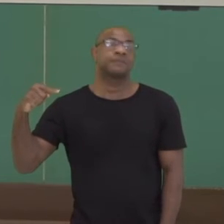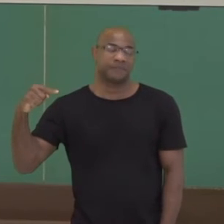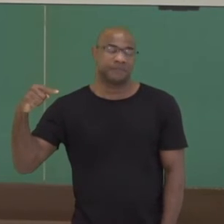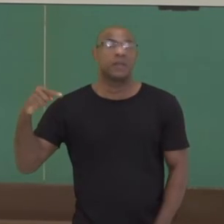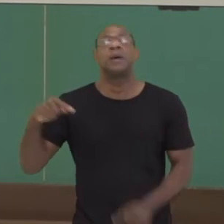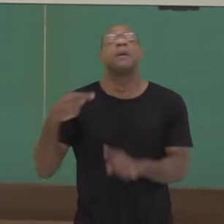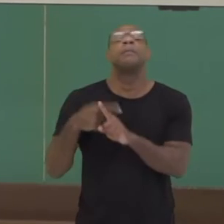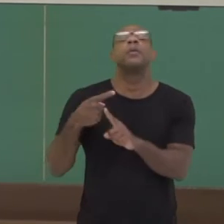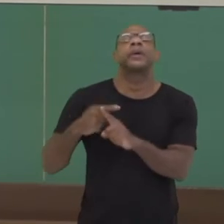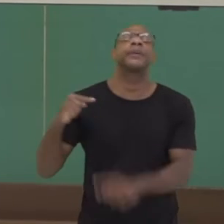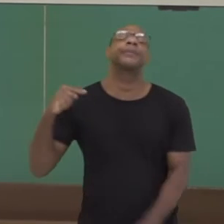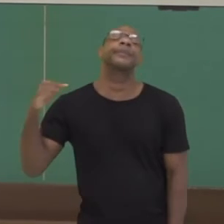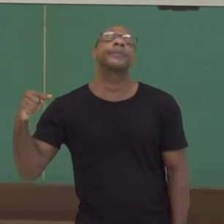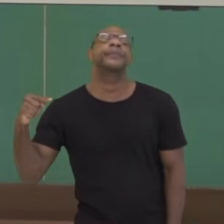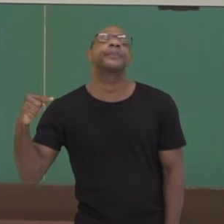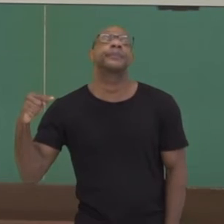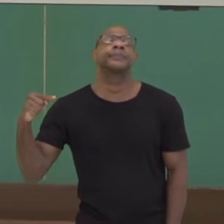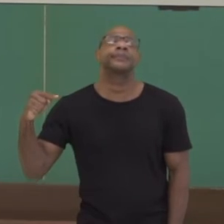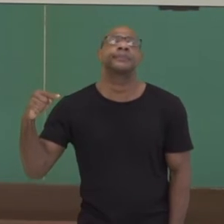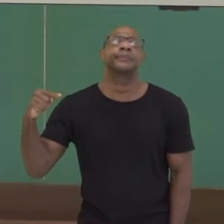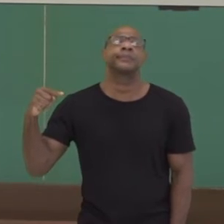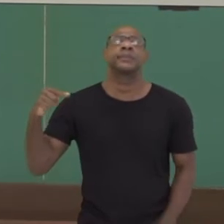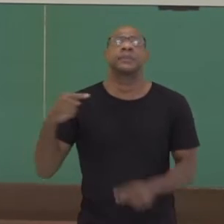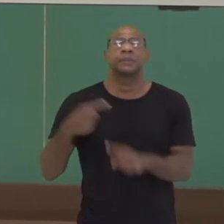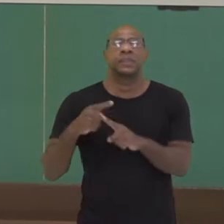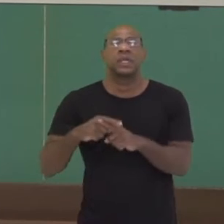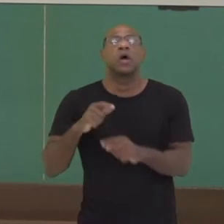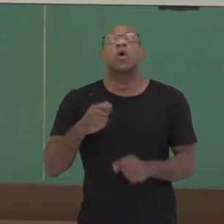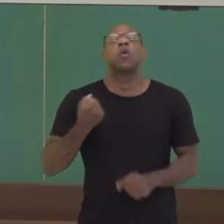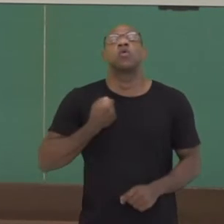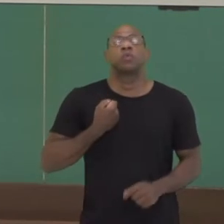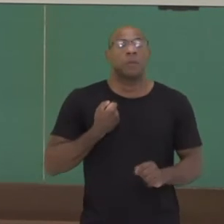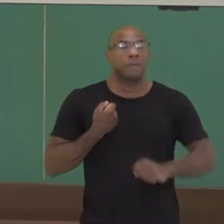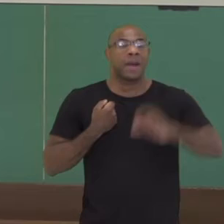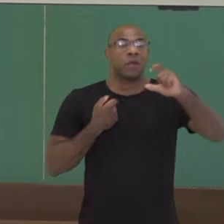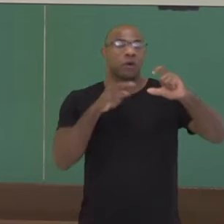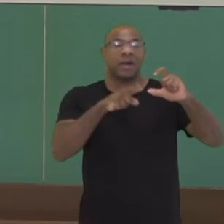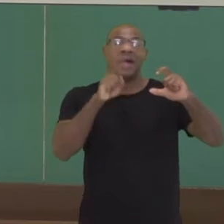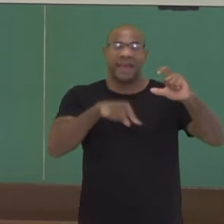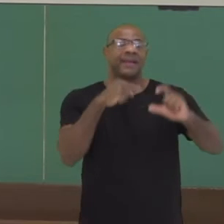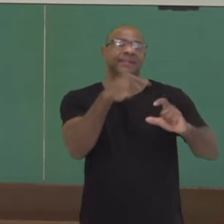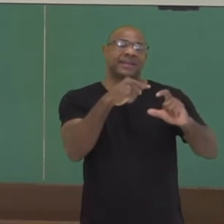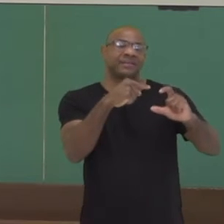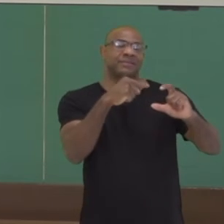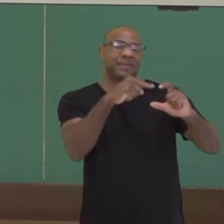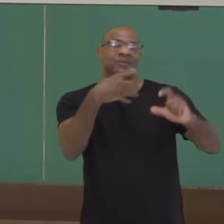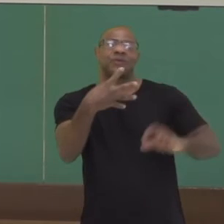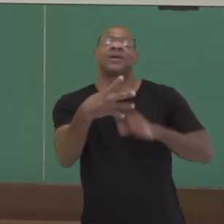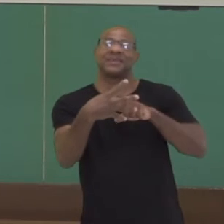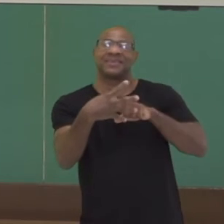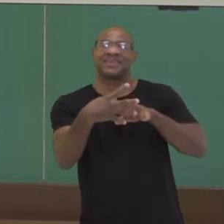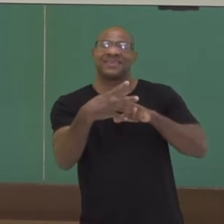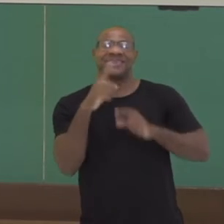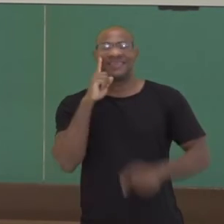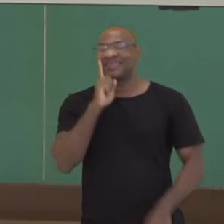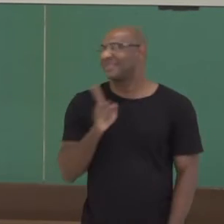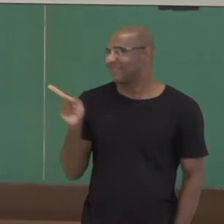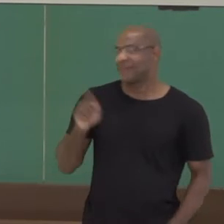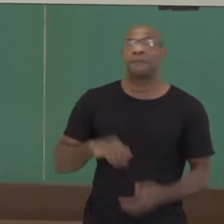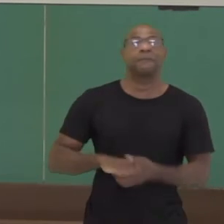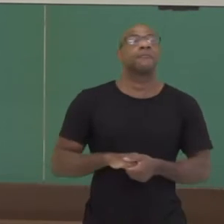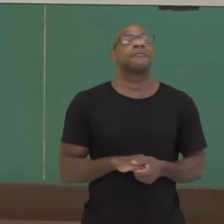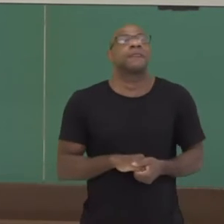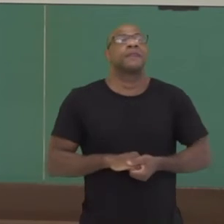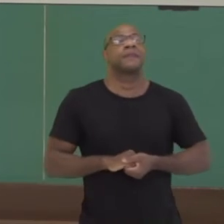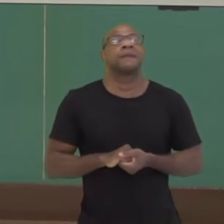Por que que tem que ficar negativo? Porque o maior número aqui é negativo, certo? Então, vamos para o